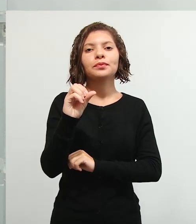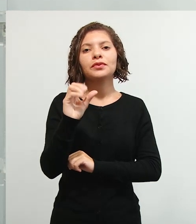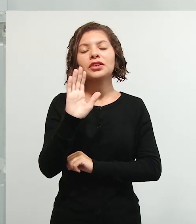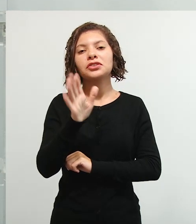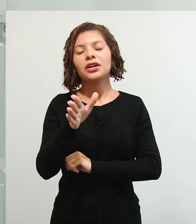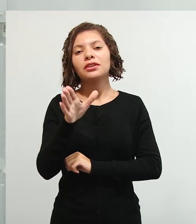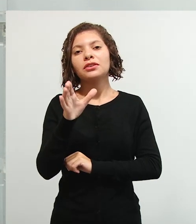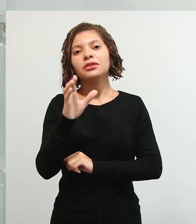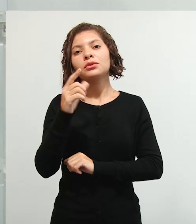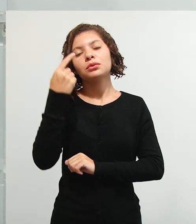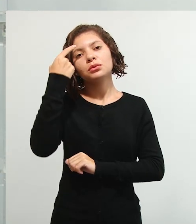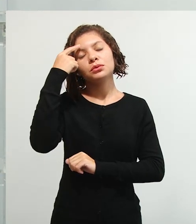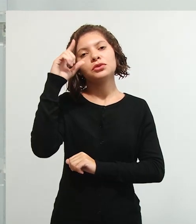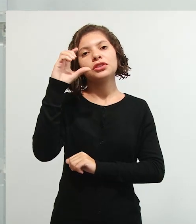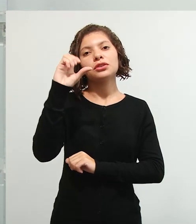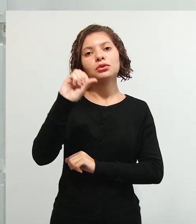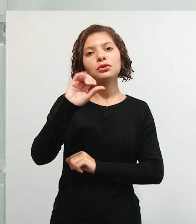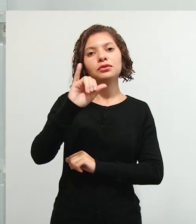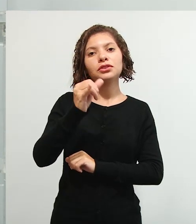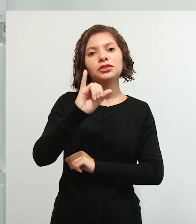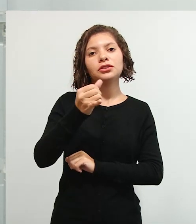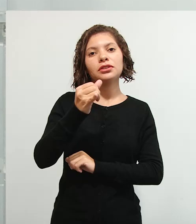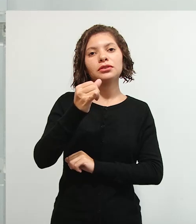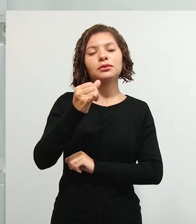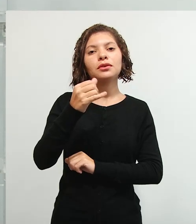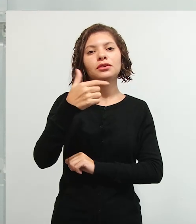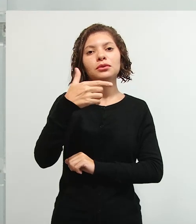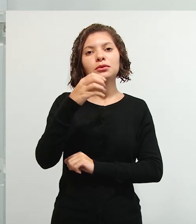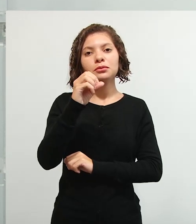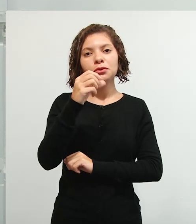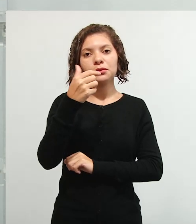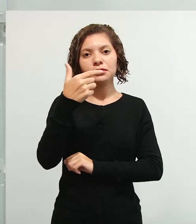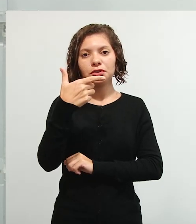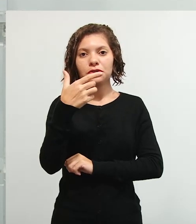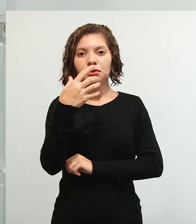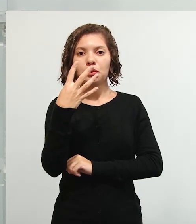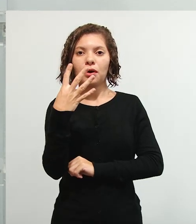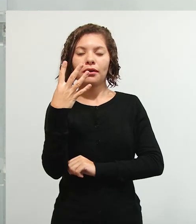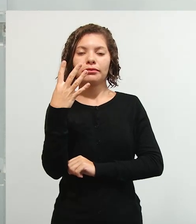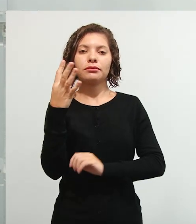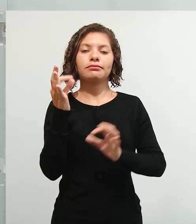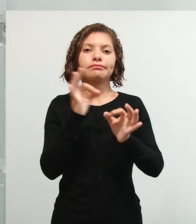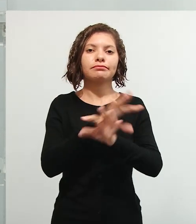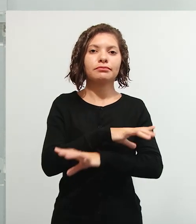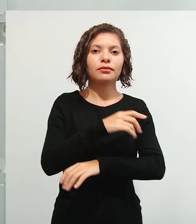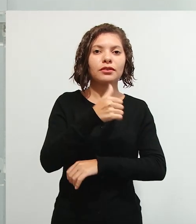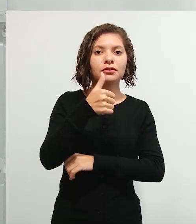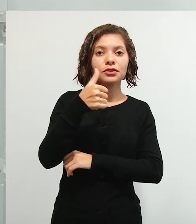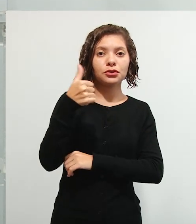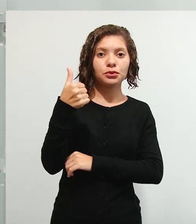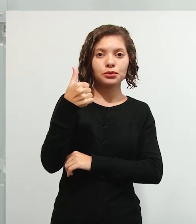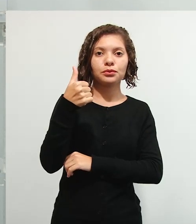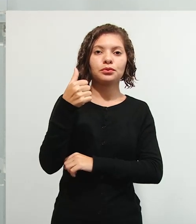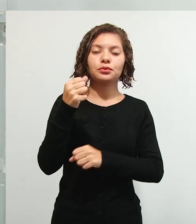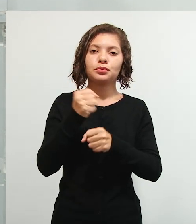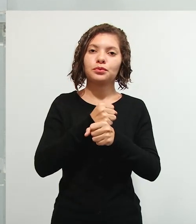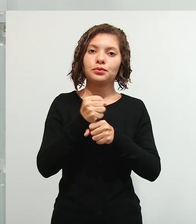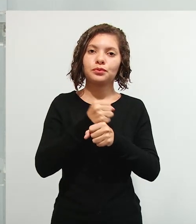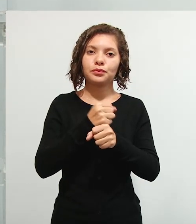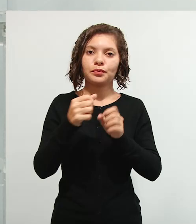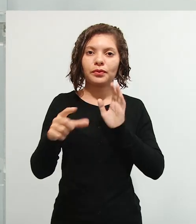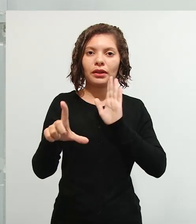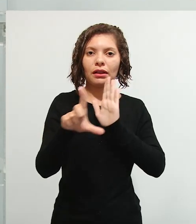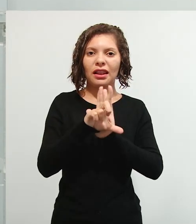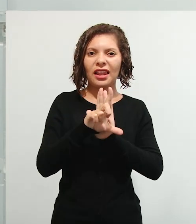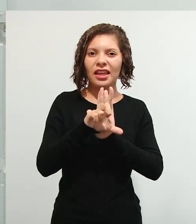de janeiro de 2024 completou sua maioridade, completou 21 anos. Então, esta lei ela não surge, ela